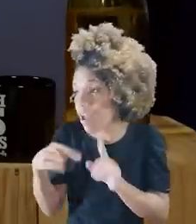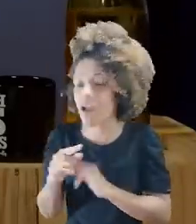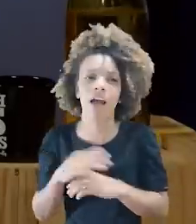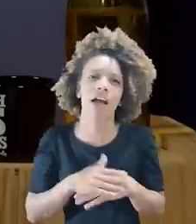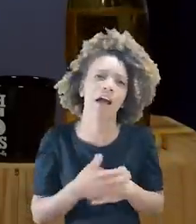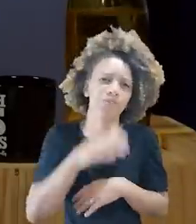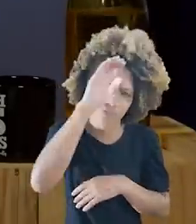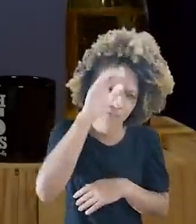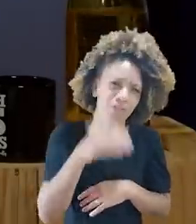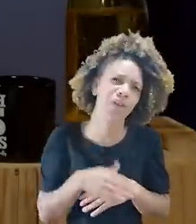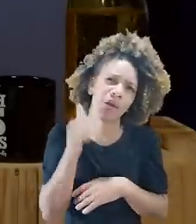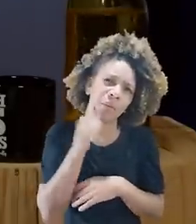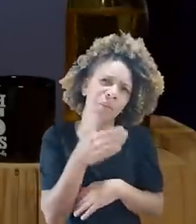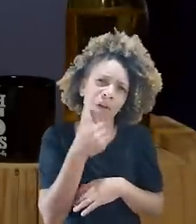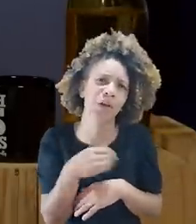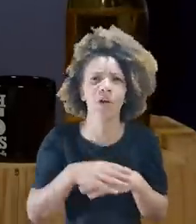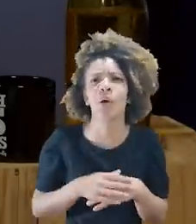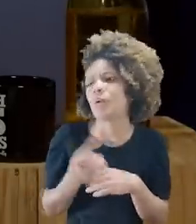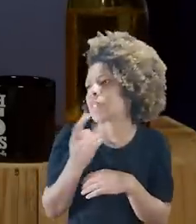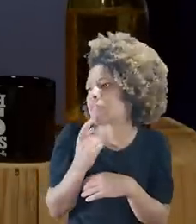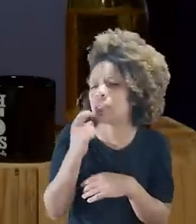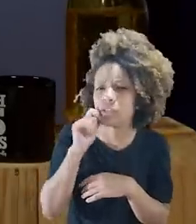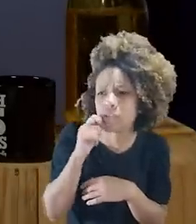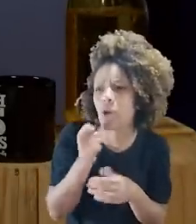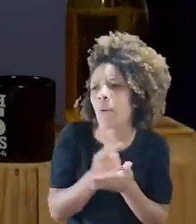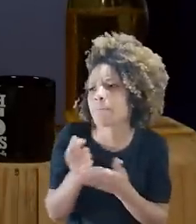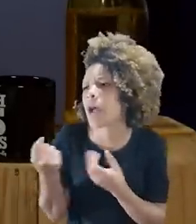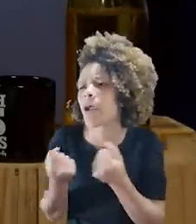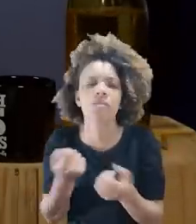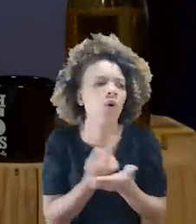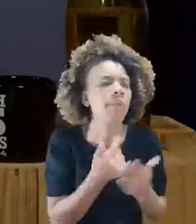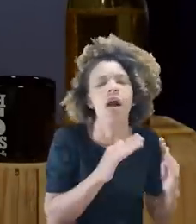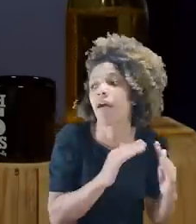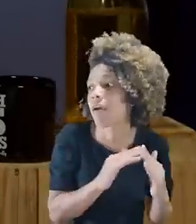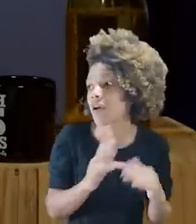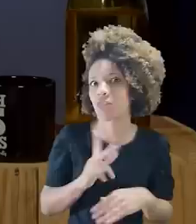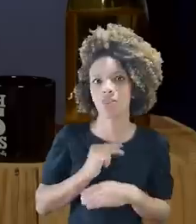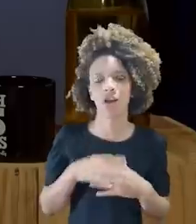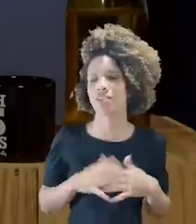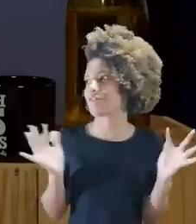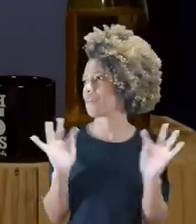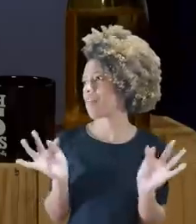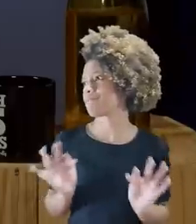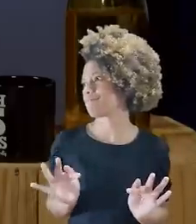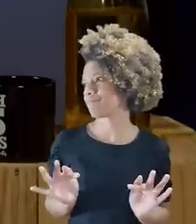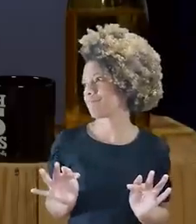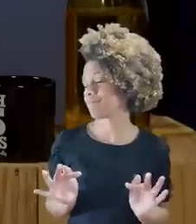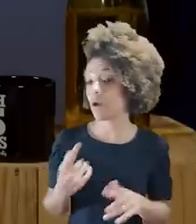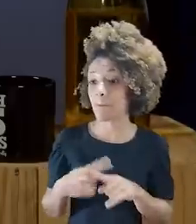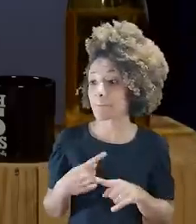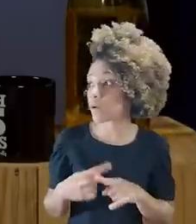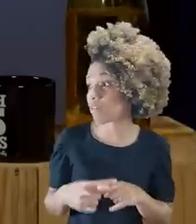tio da minha tia de botar o dente lá da minha tia de comprar a casa o carro a casa eu eu tava muito feliz porque eu